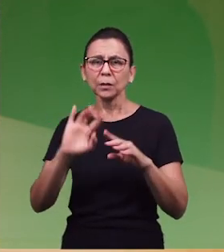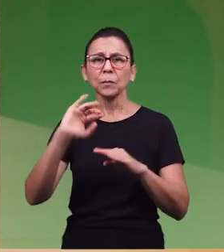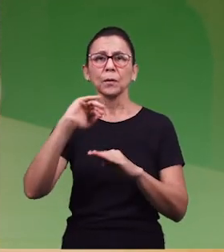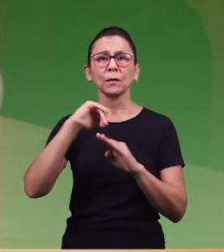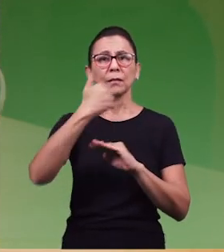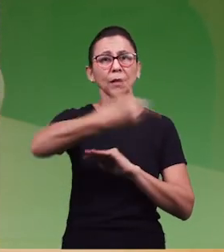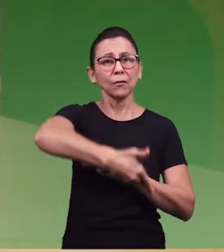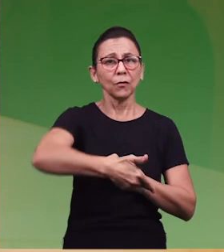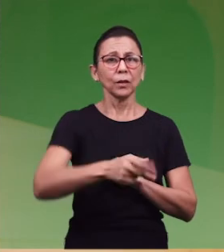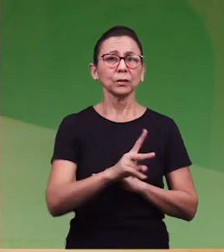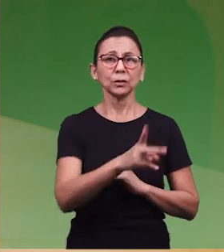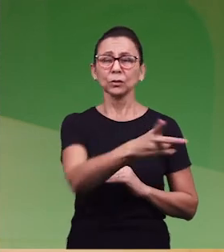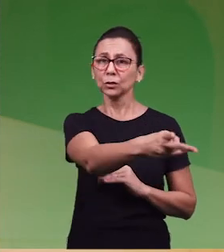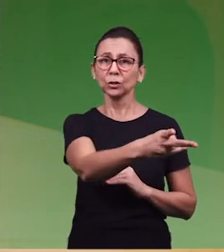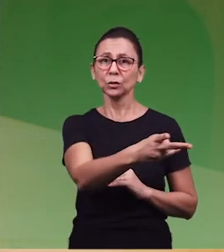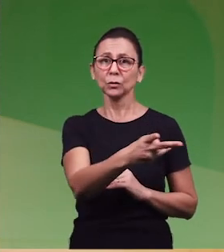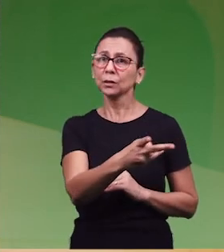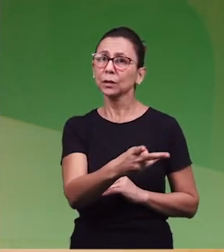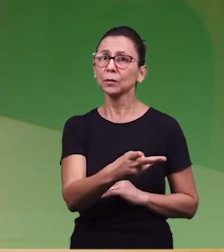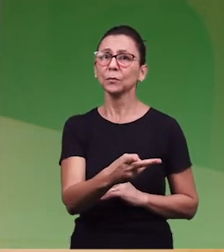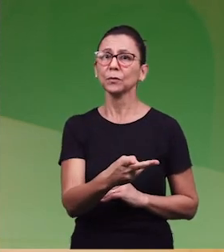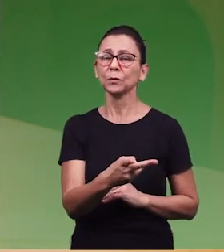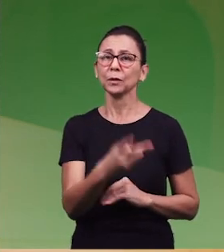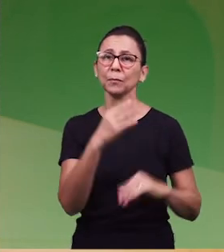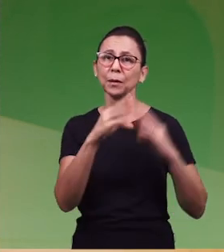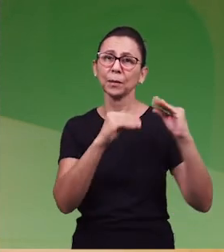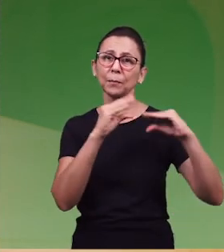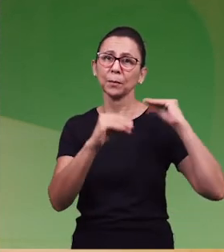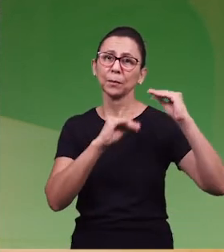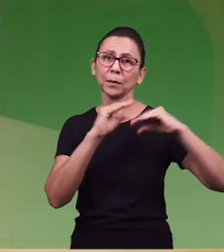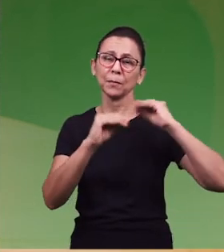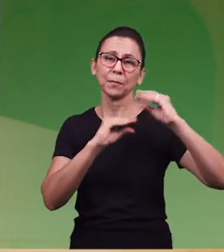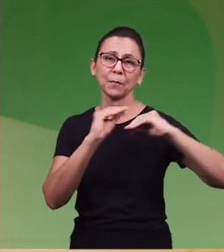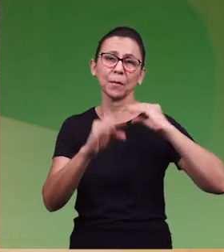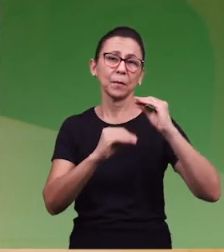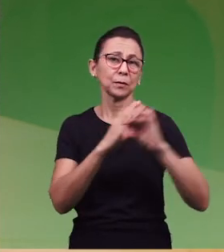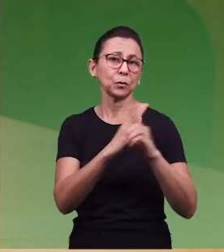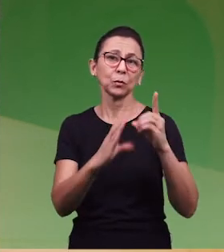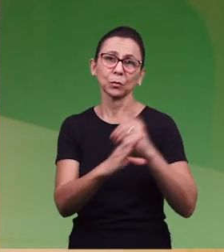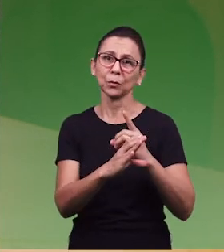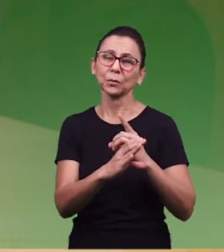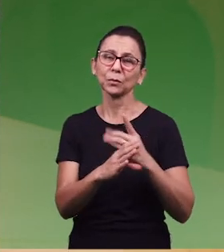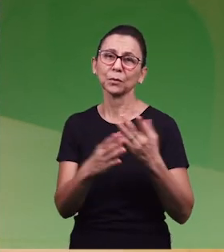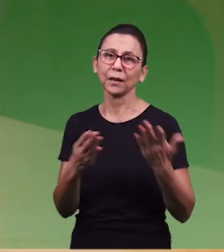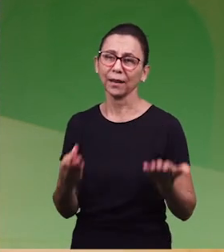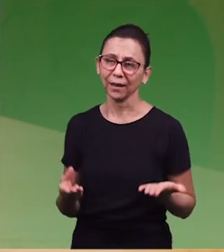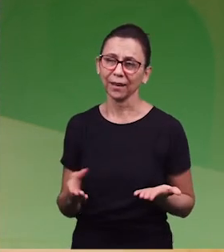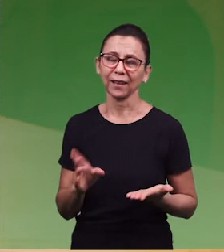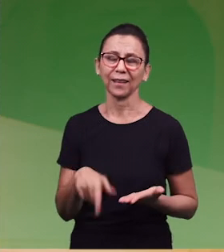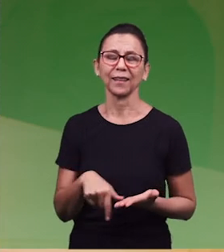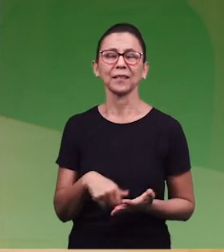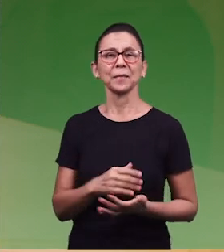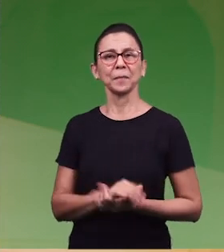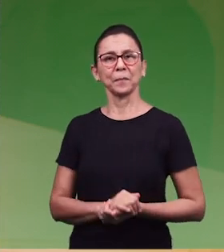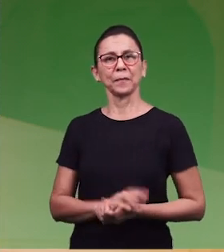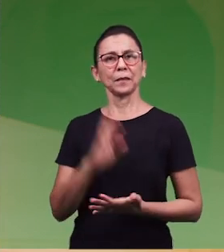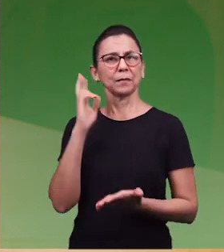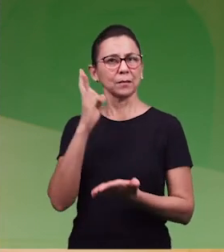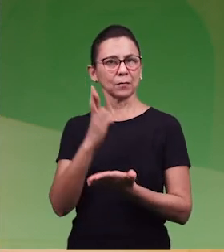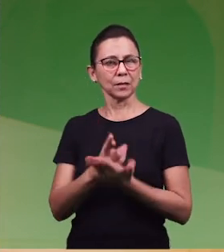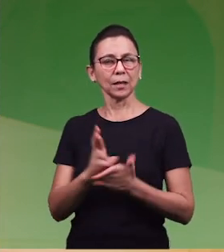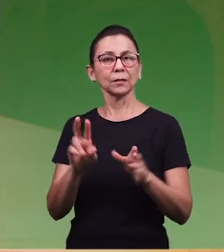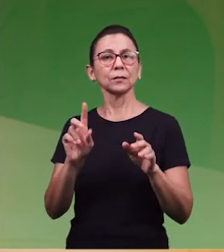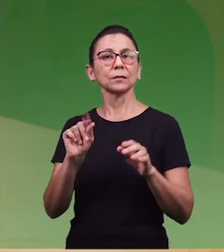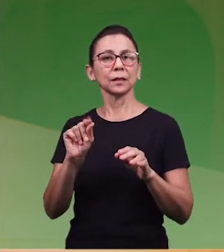isso é marcante, né? Porque isso é o resultado da perseverança, porque isso traz outros resultados. Nós falamos de um